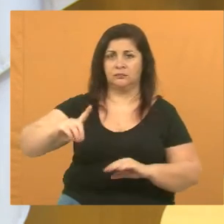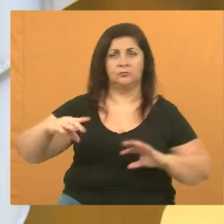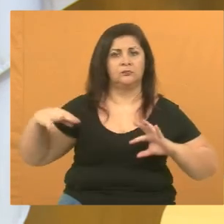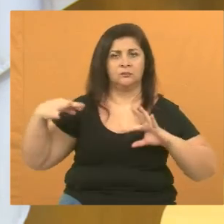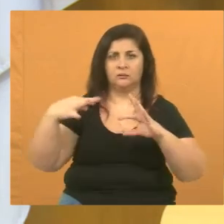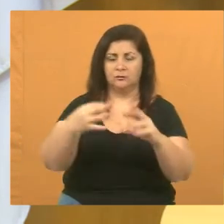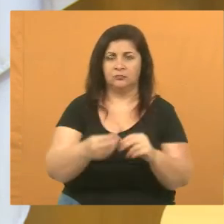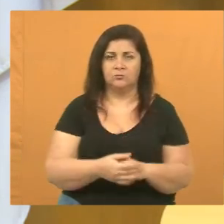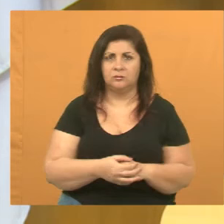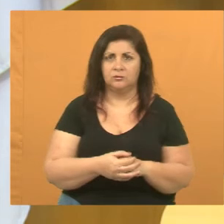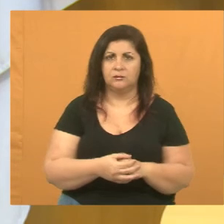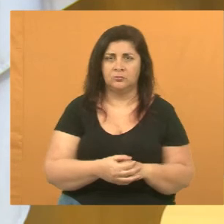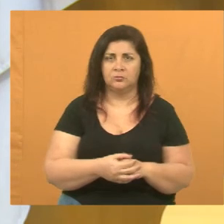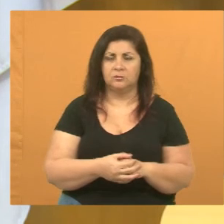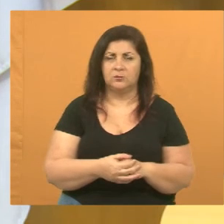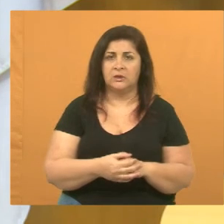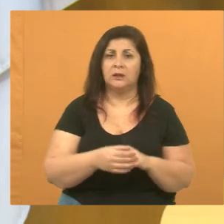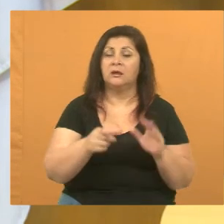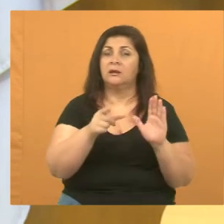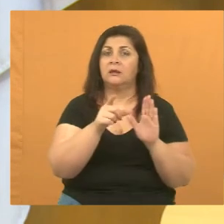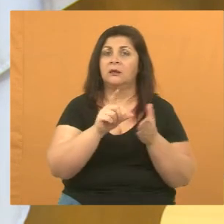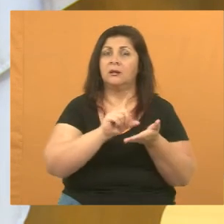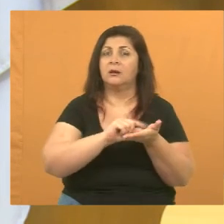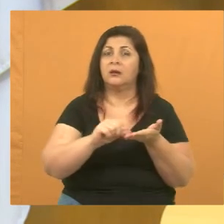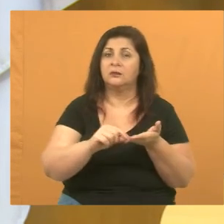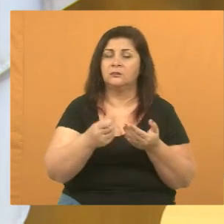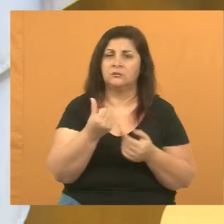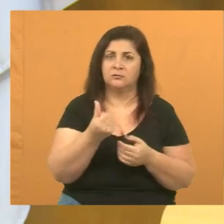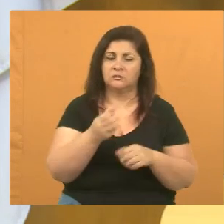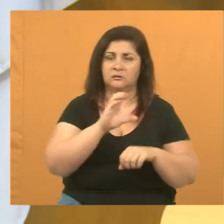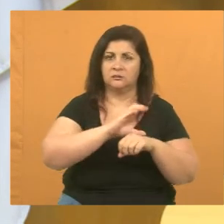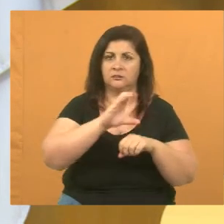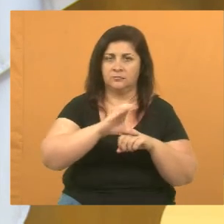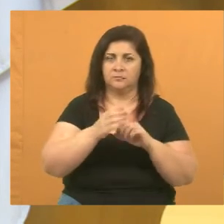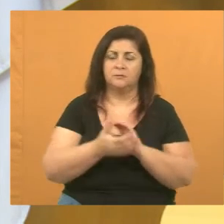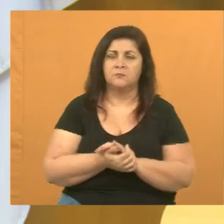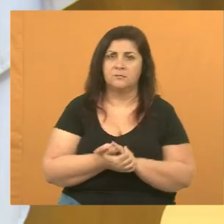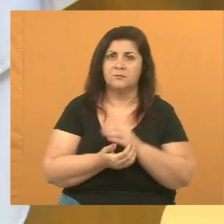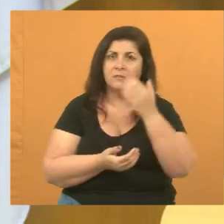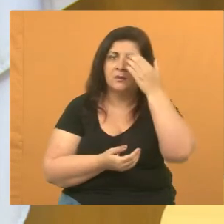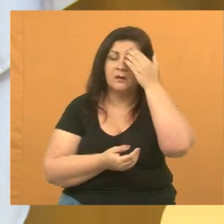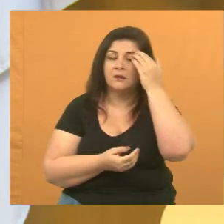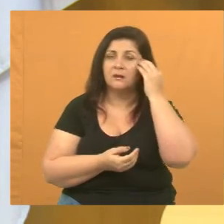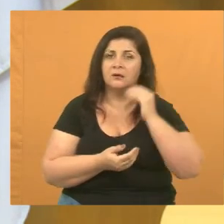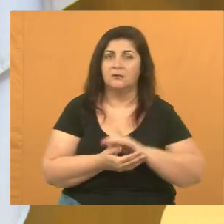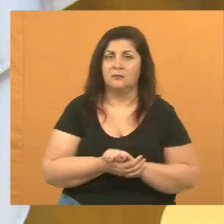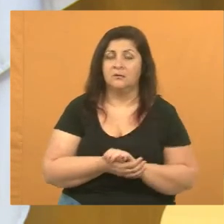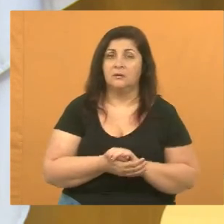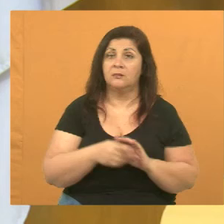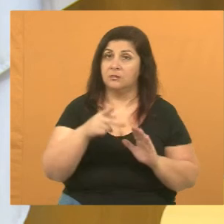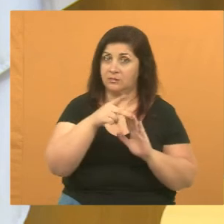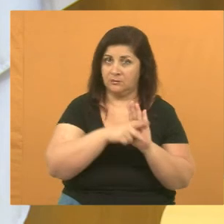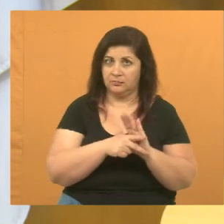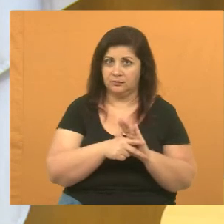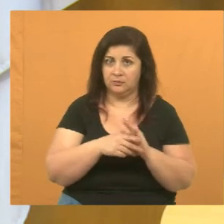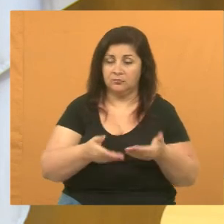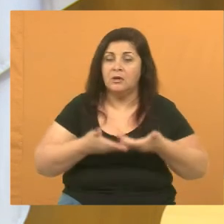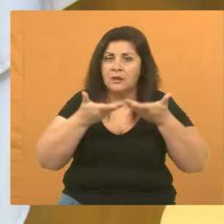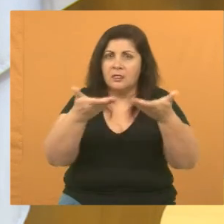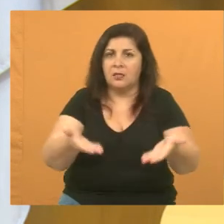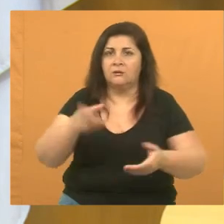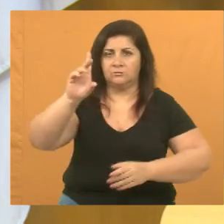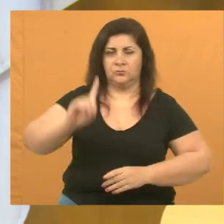está previsto no artigo 6º da nossa Constituição Federal. E esse projeto, além de consagrar tal